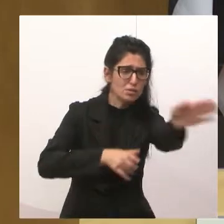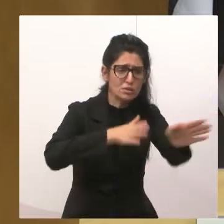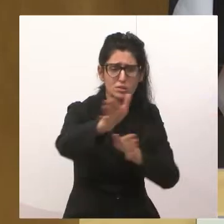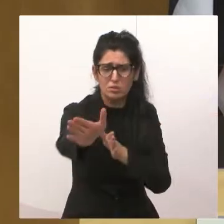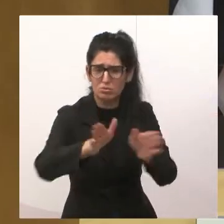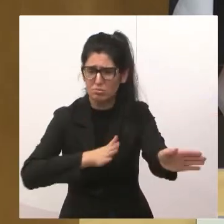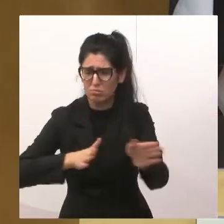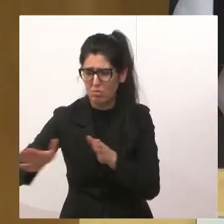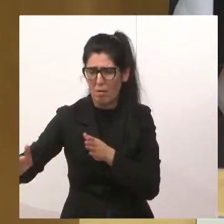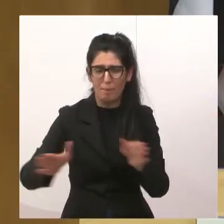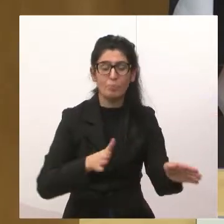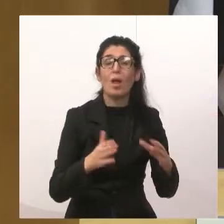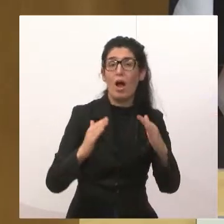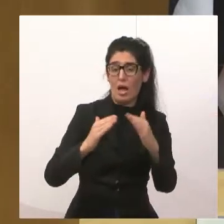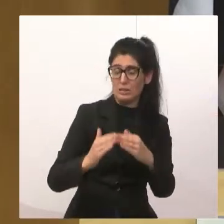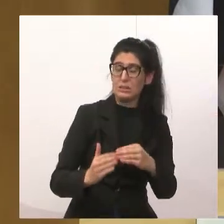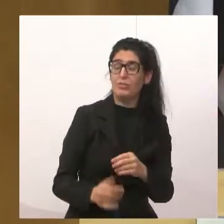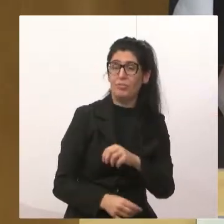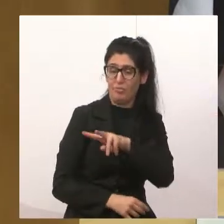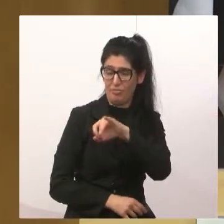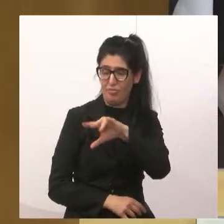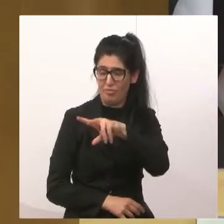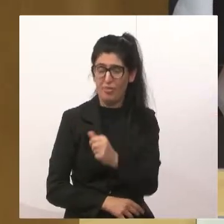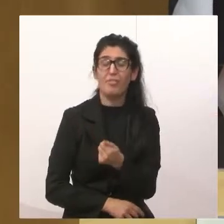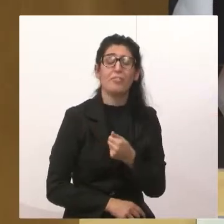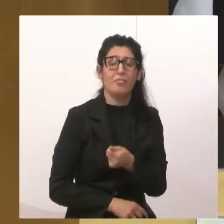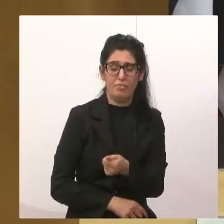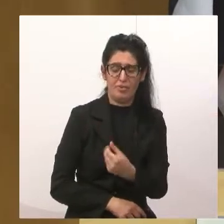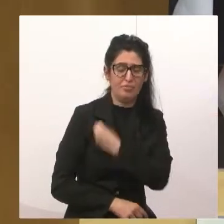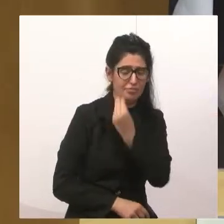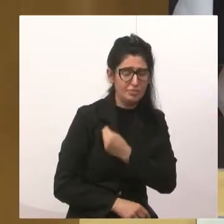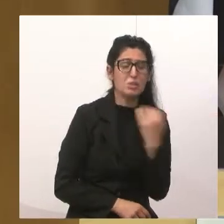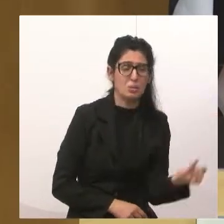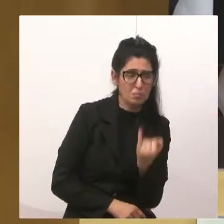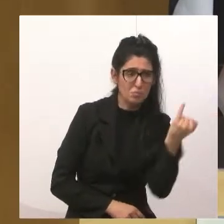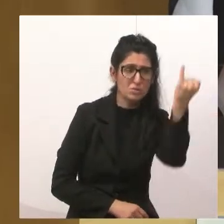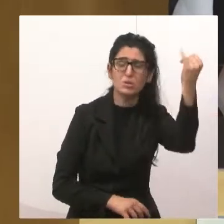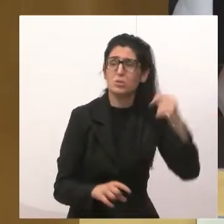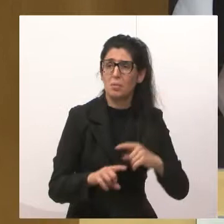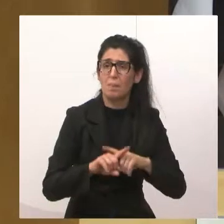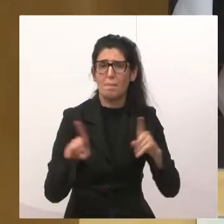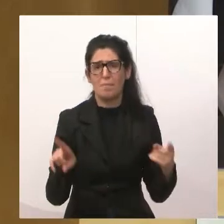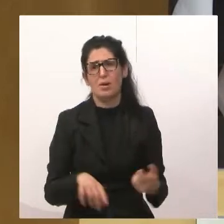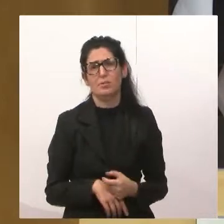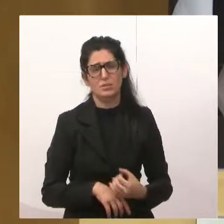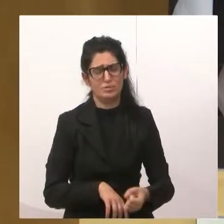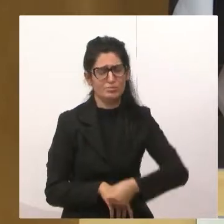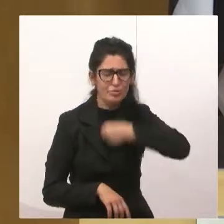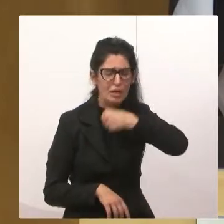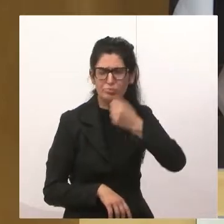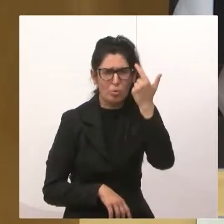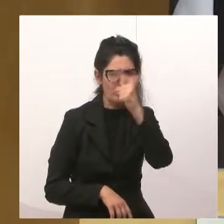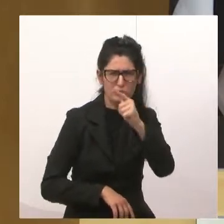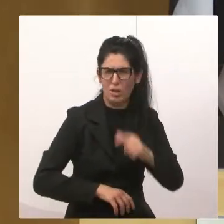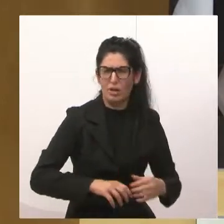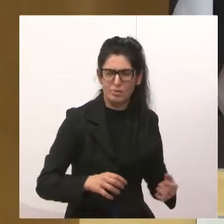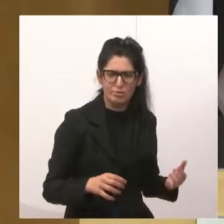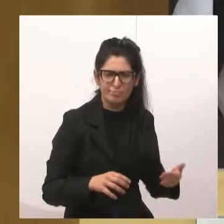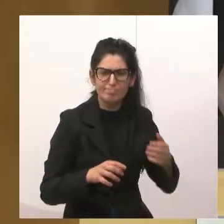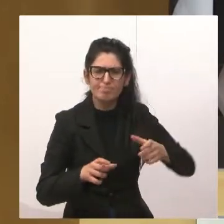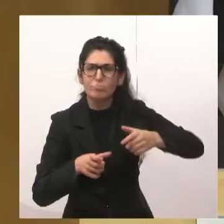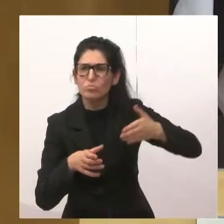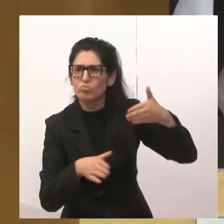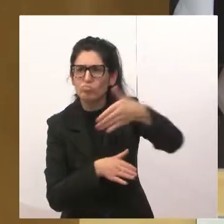trabalho extremamente importante, mas tem muito idoso que não consegue acessar. Então descentralizar